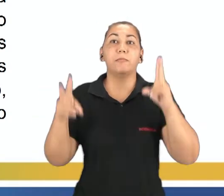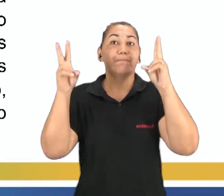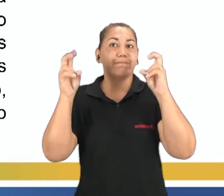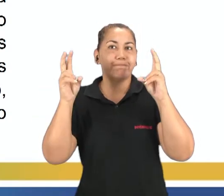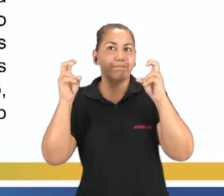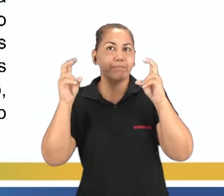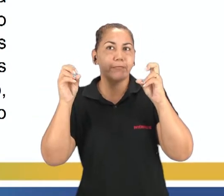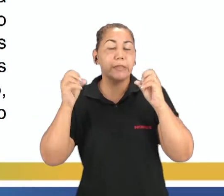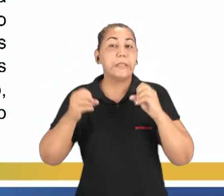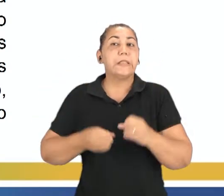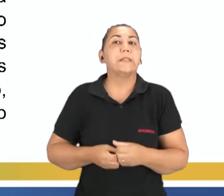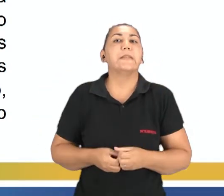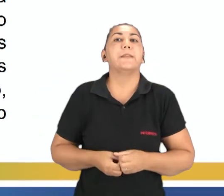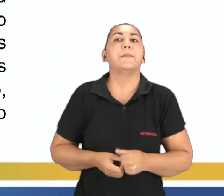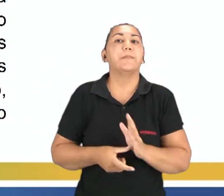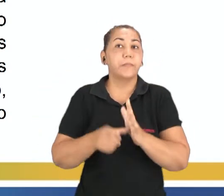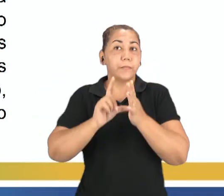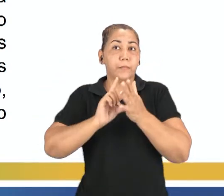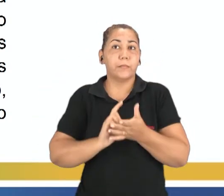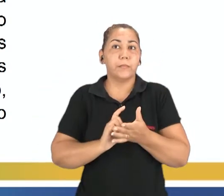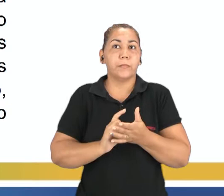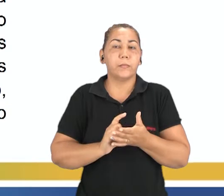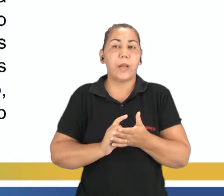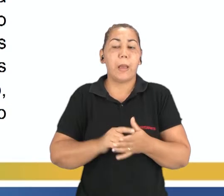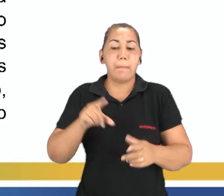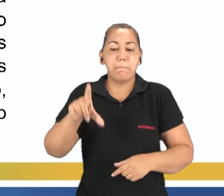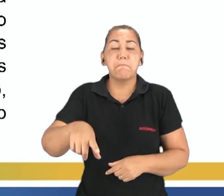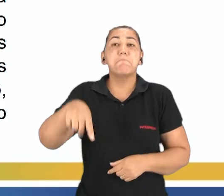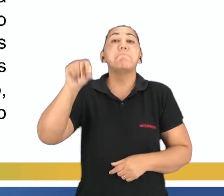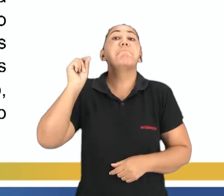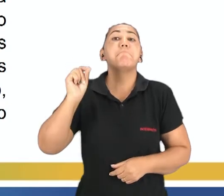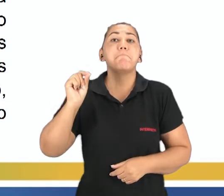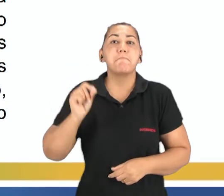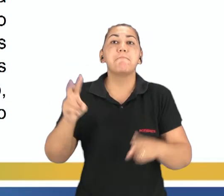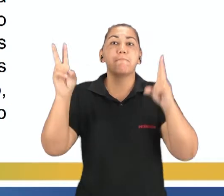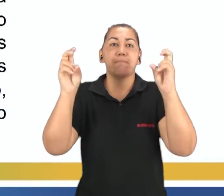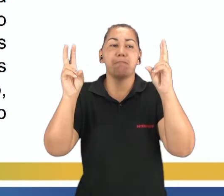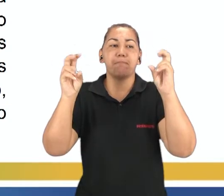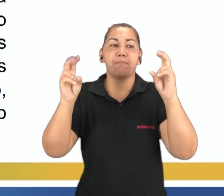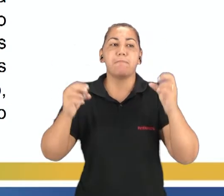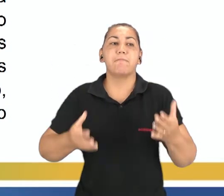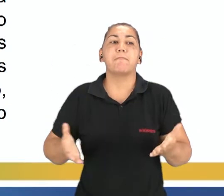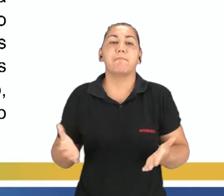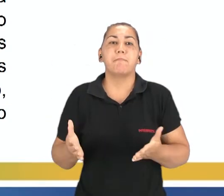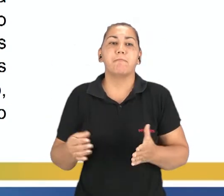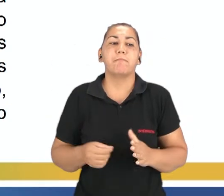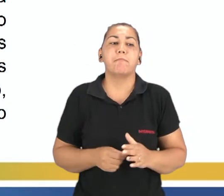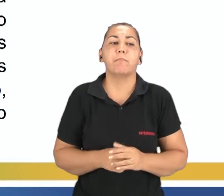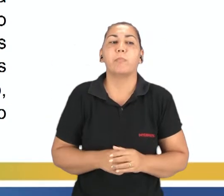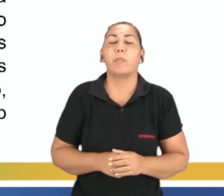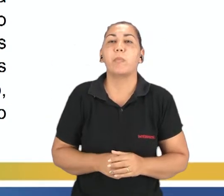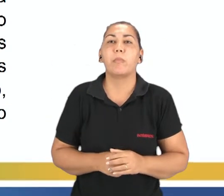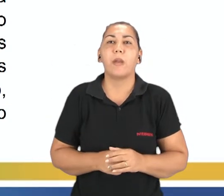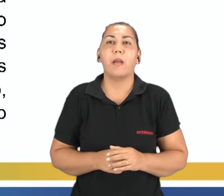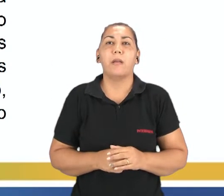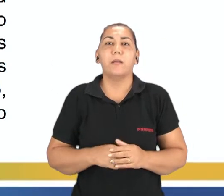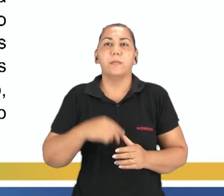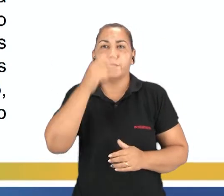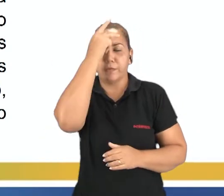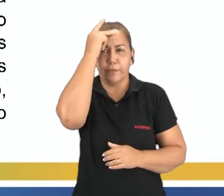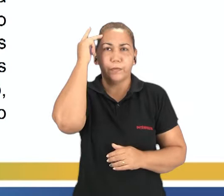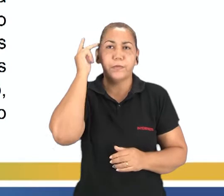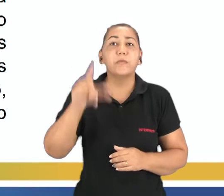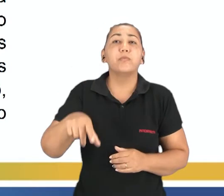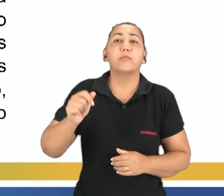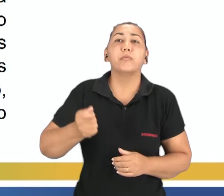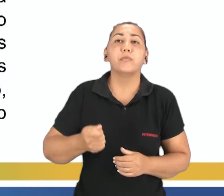mais nada, é fundamental definir o tema da entrevista para, a partir daí, identificar o entrevistado mais adequado para falar sobre